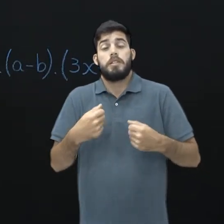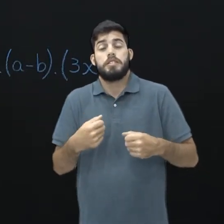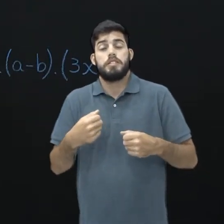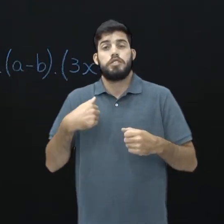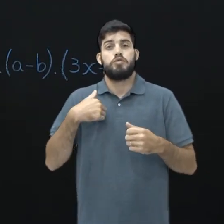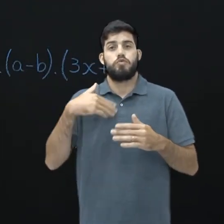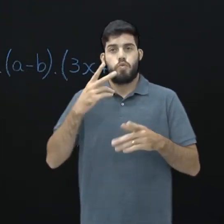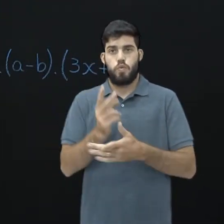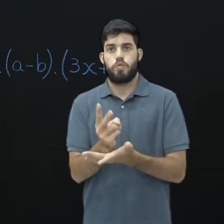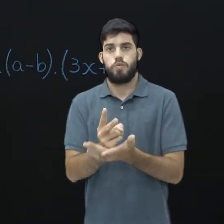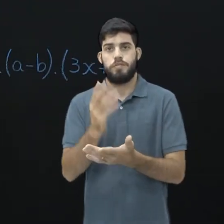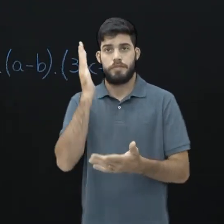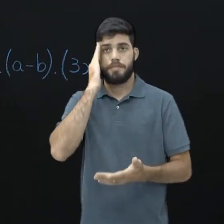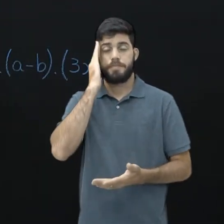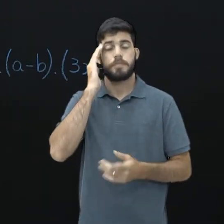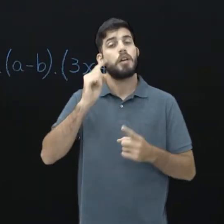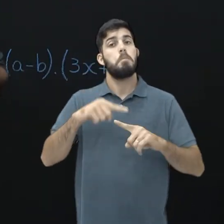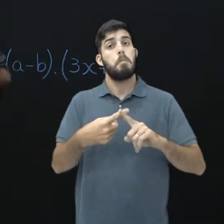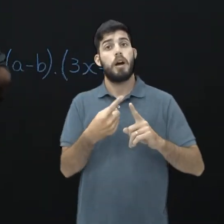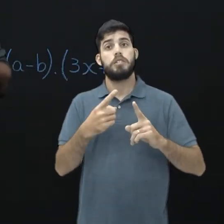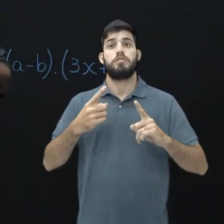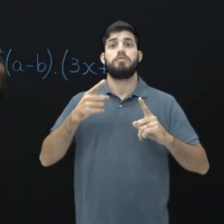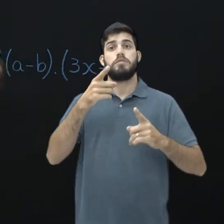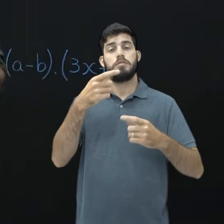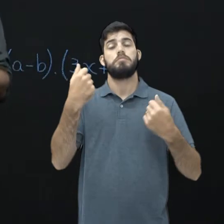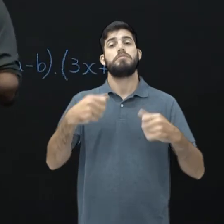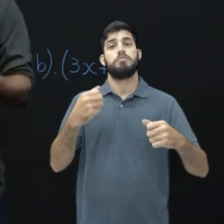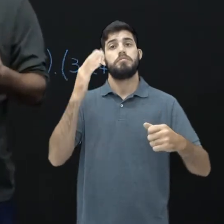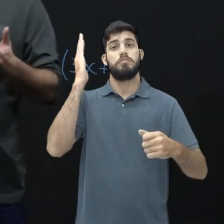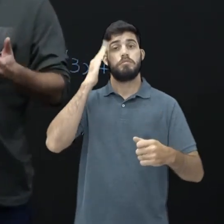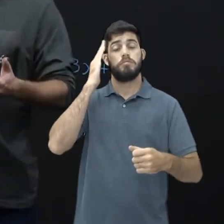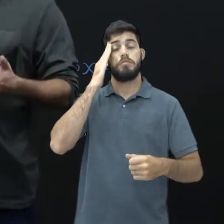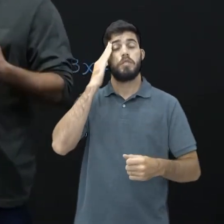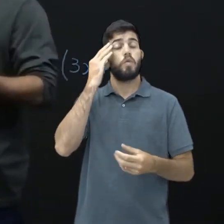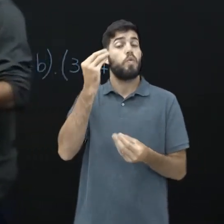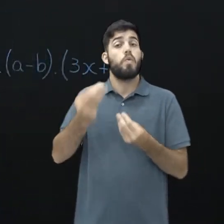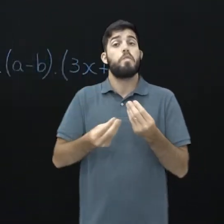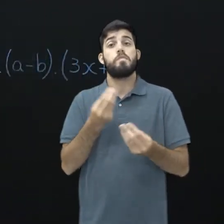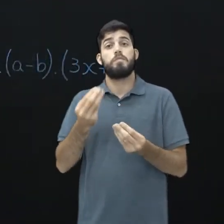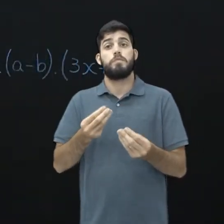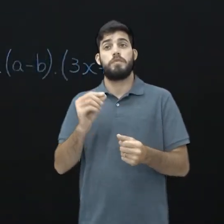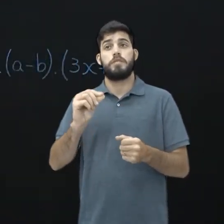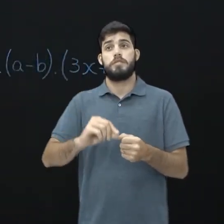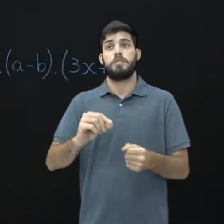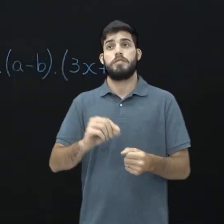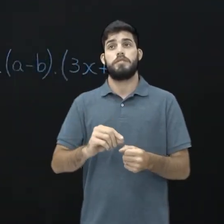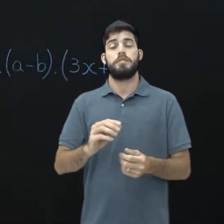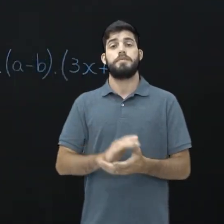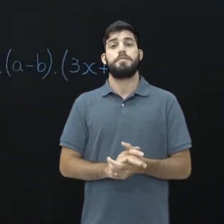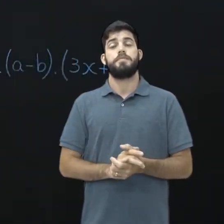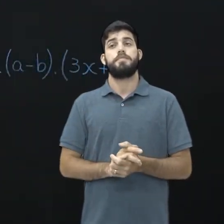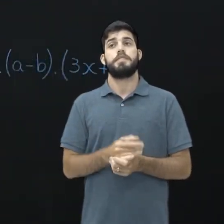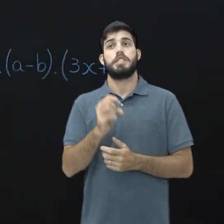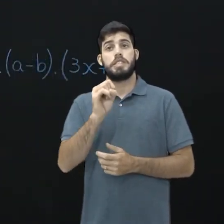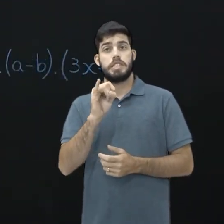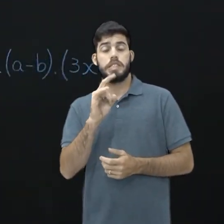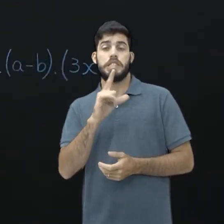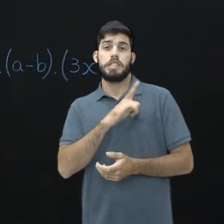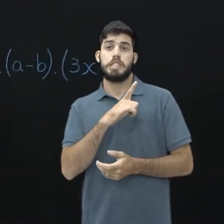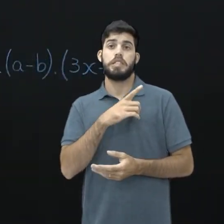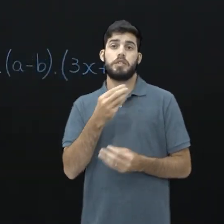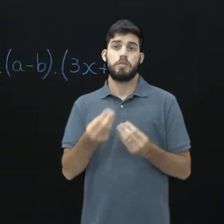qualquer forma, é importante que você entenda e compreenda que, havendo a necessidade, fatore, no